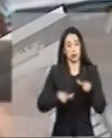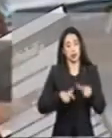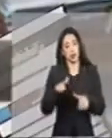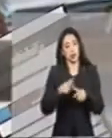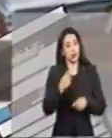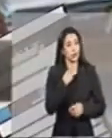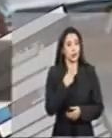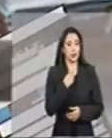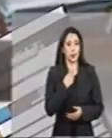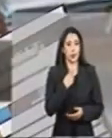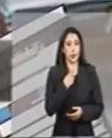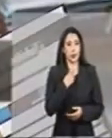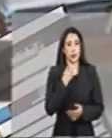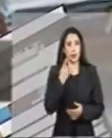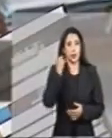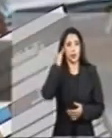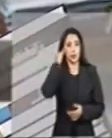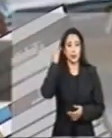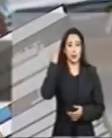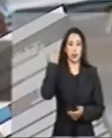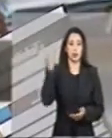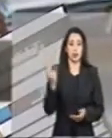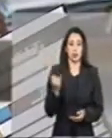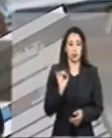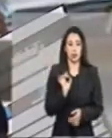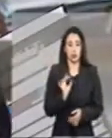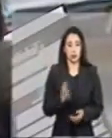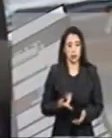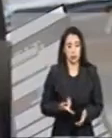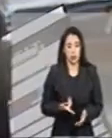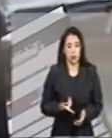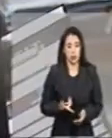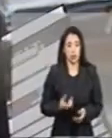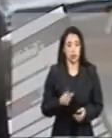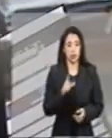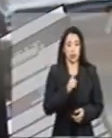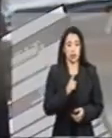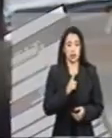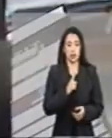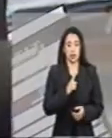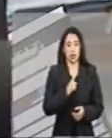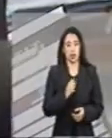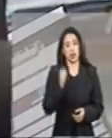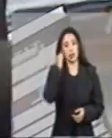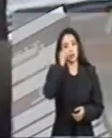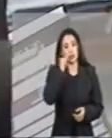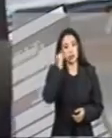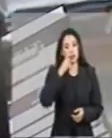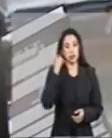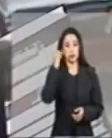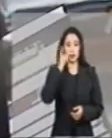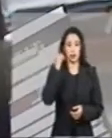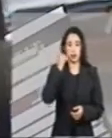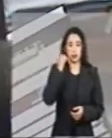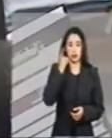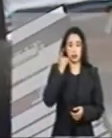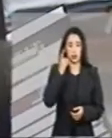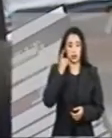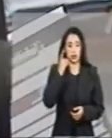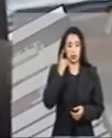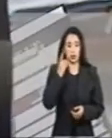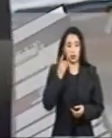posso pressupor que haja o envolvimento de parlamentar sob pena